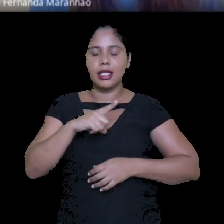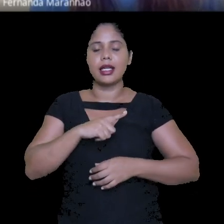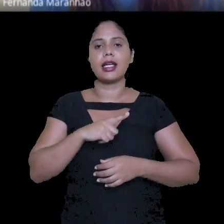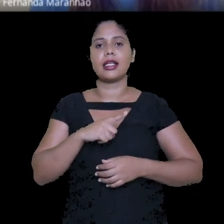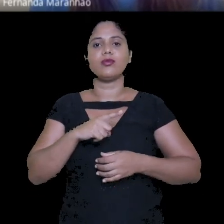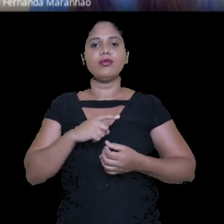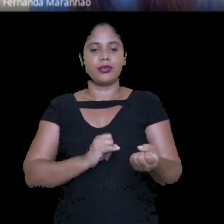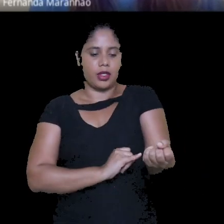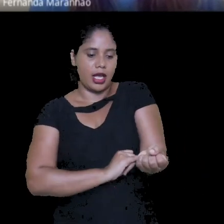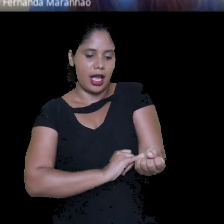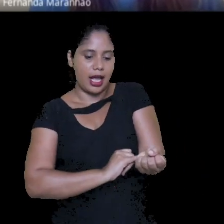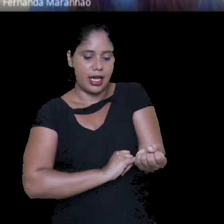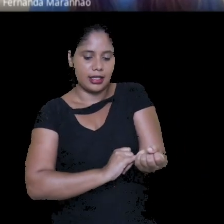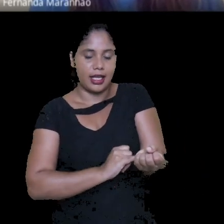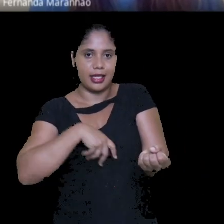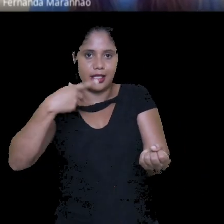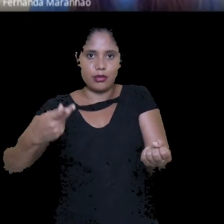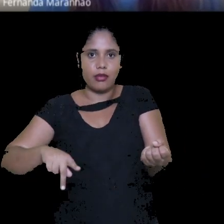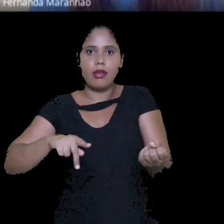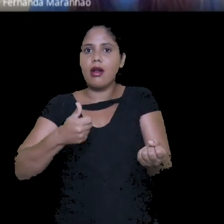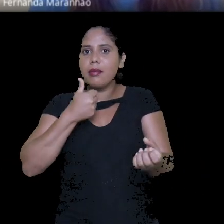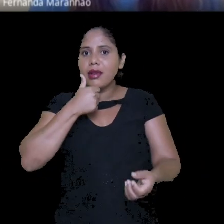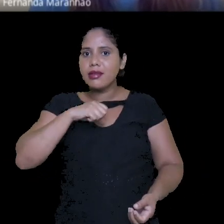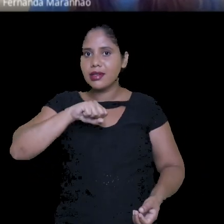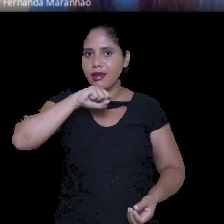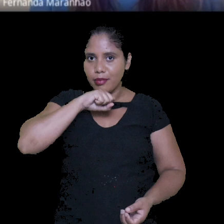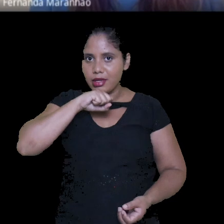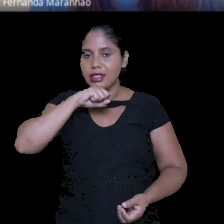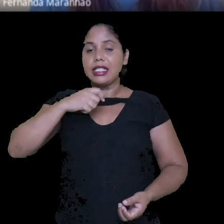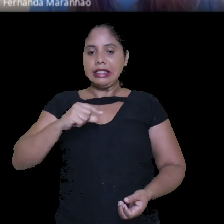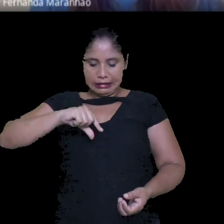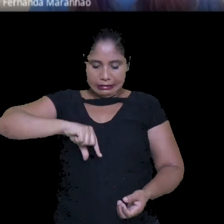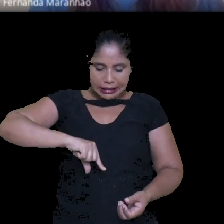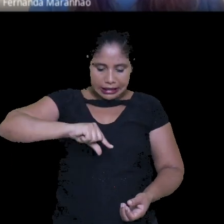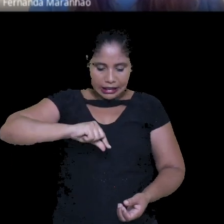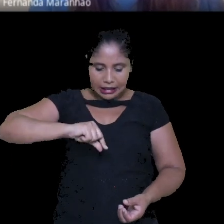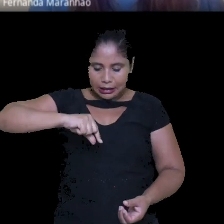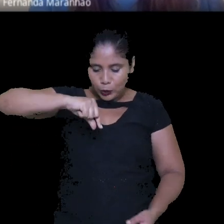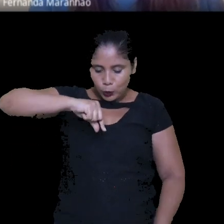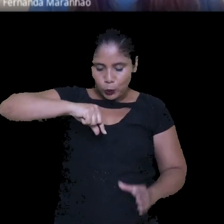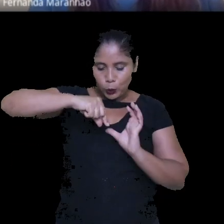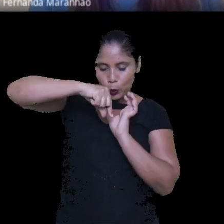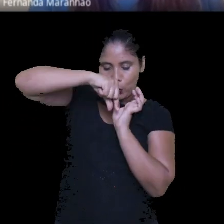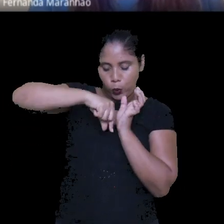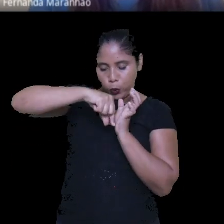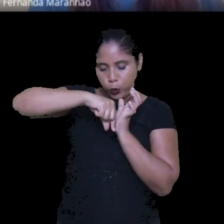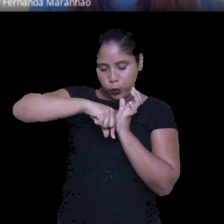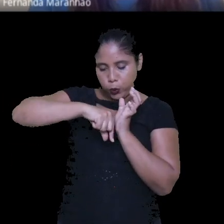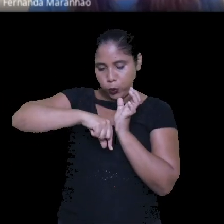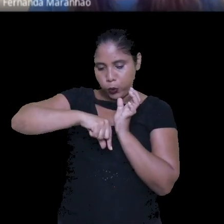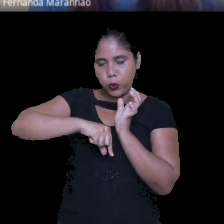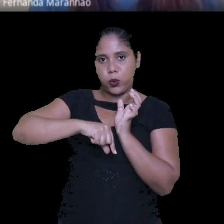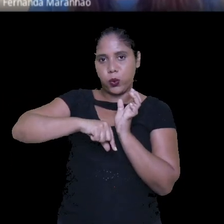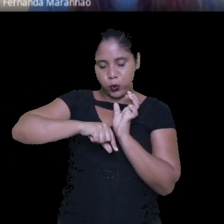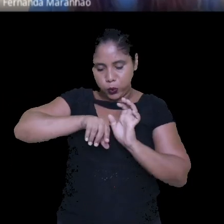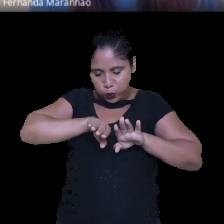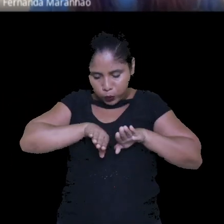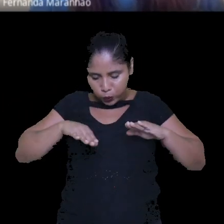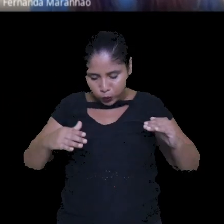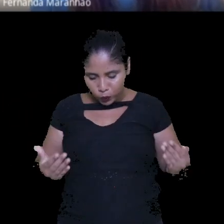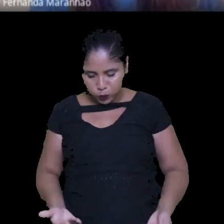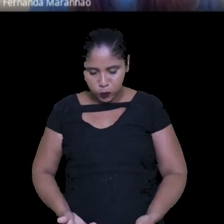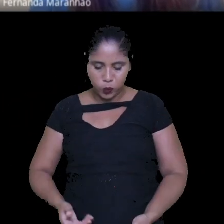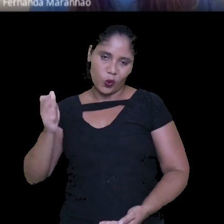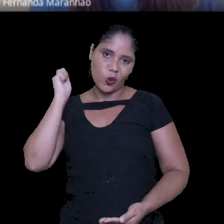liberados. Existem os fatores antiangiogênicos, principalmente a proteína antiangiogênica conhecida como SFLT1,